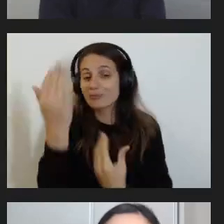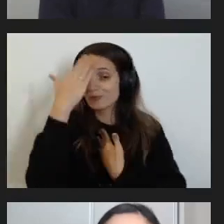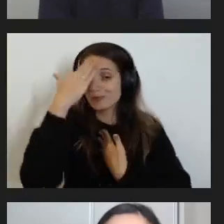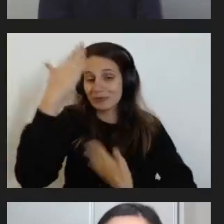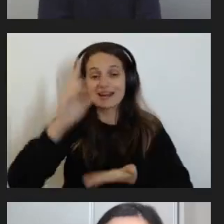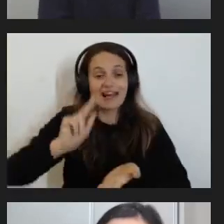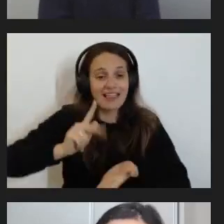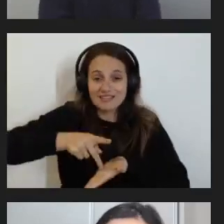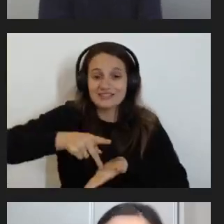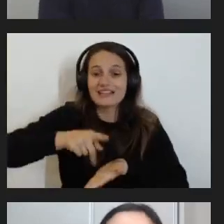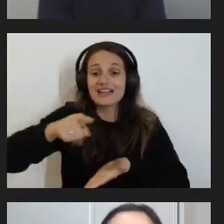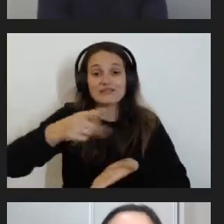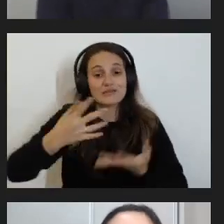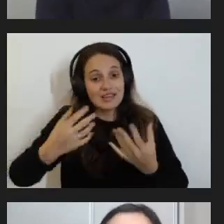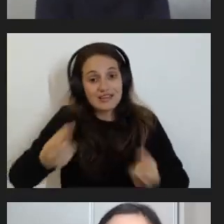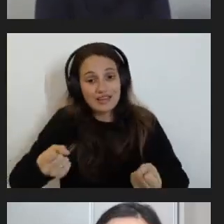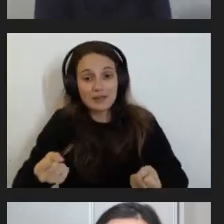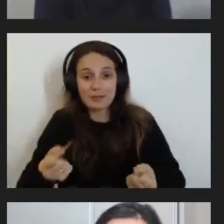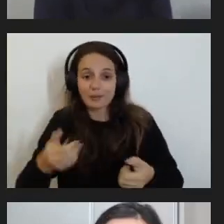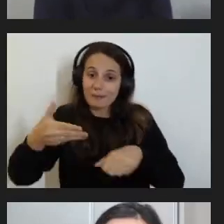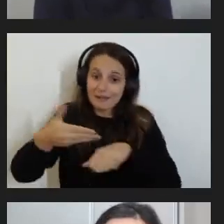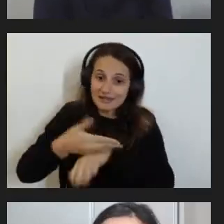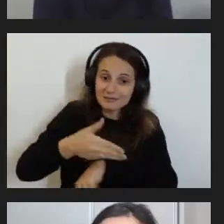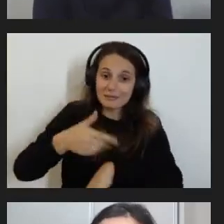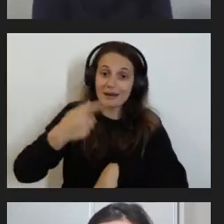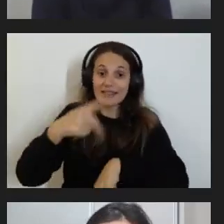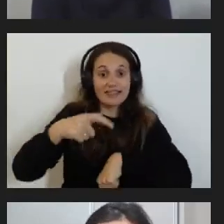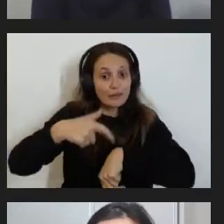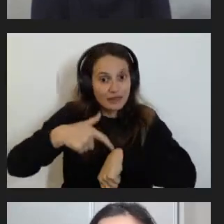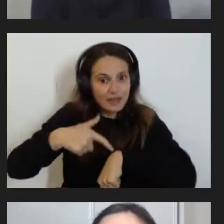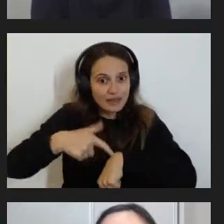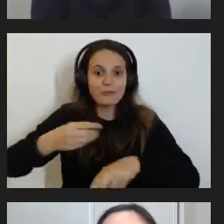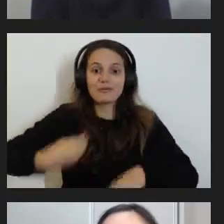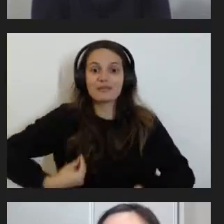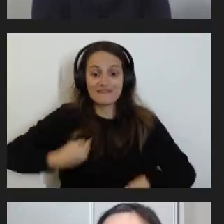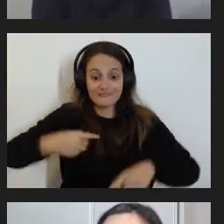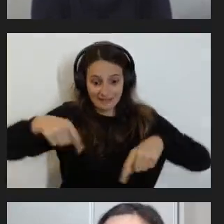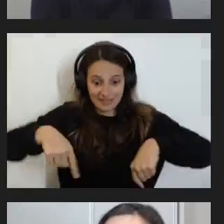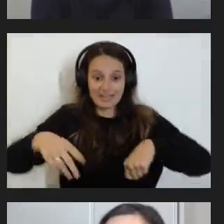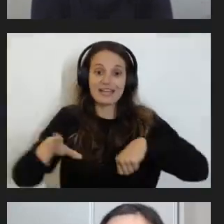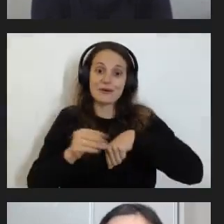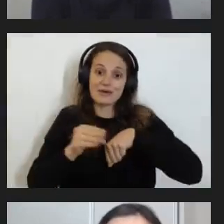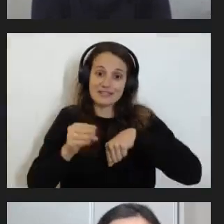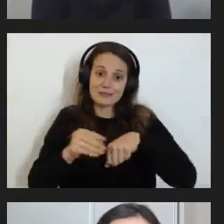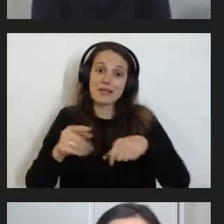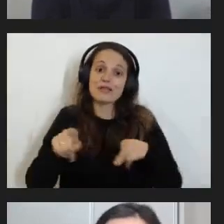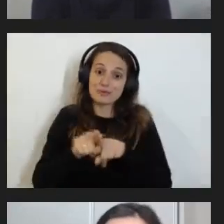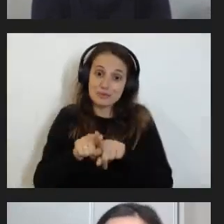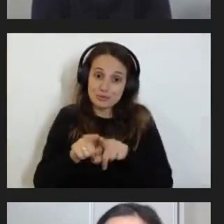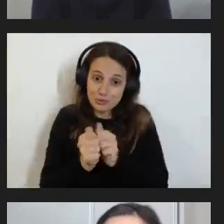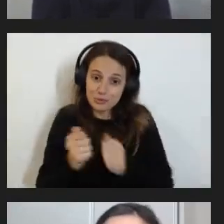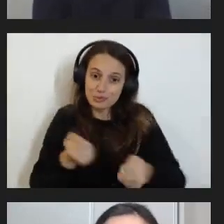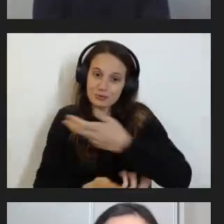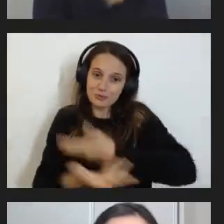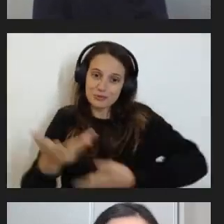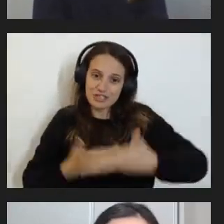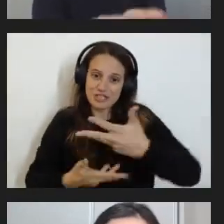ter cedido seu tempo e ter compartilhado esse conhecimento aqui com a gente. Quero aproveitar para agradecer os intérpretes que